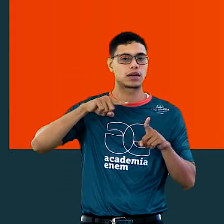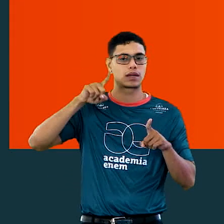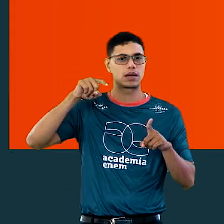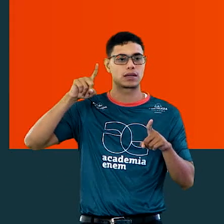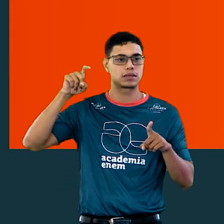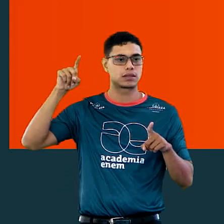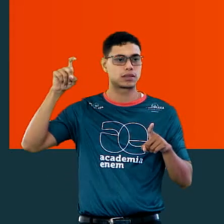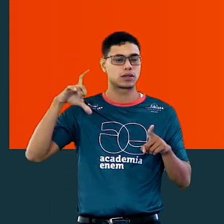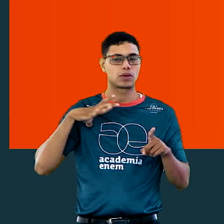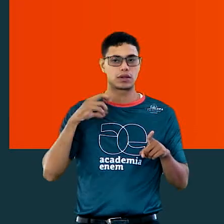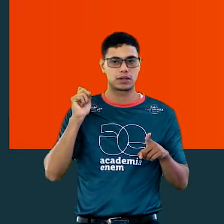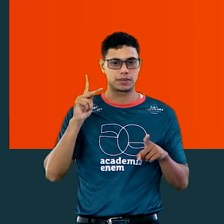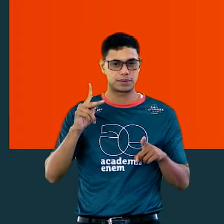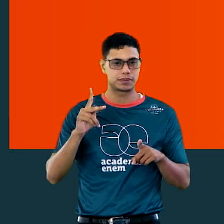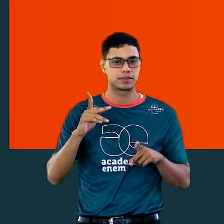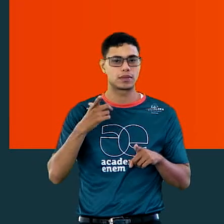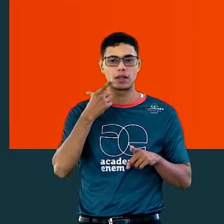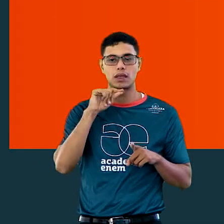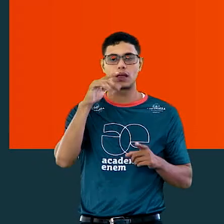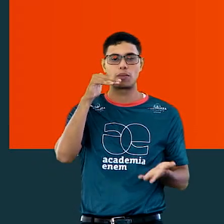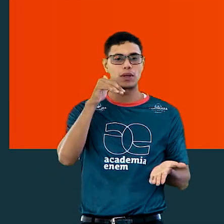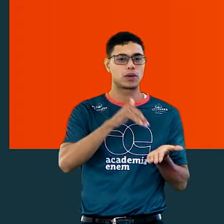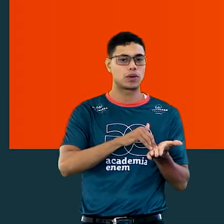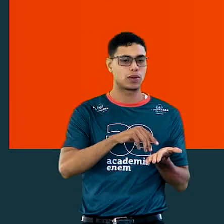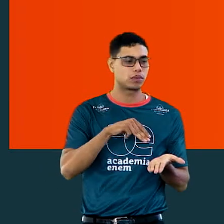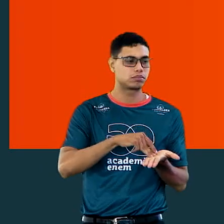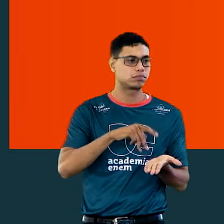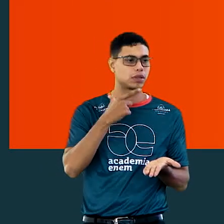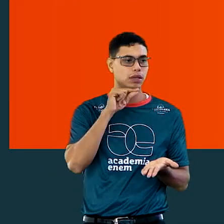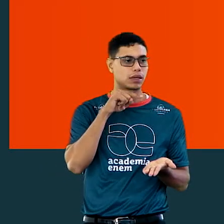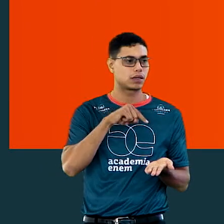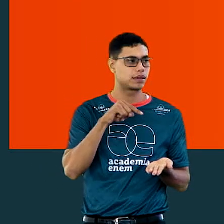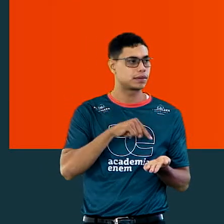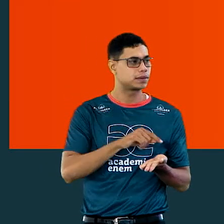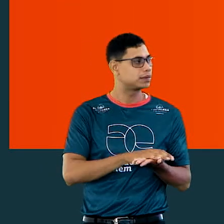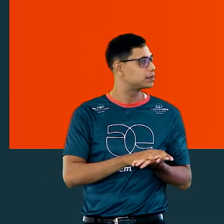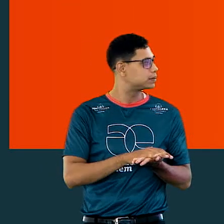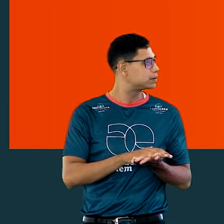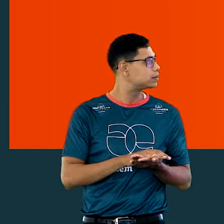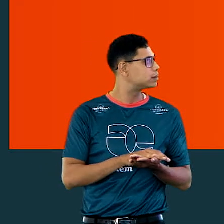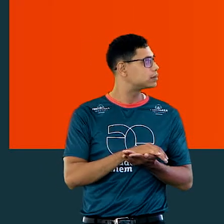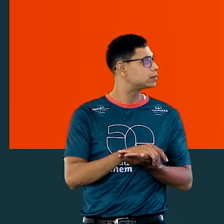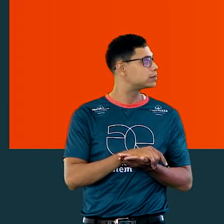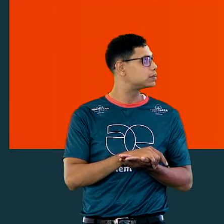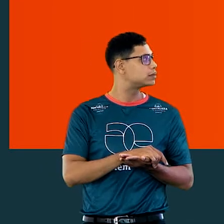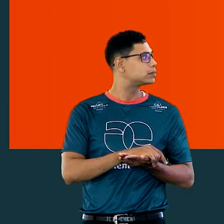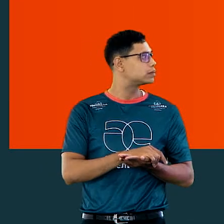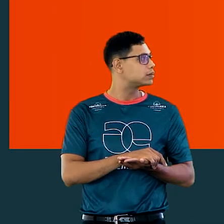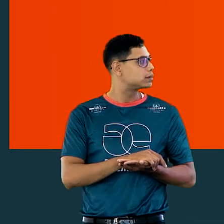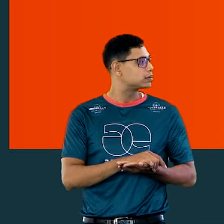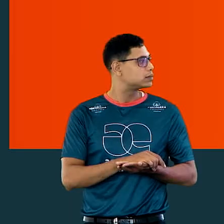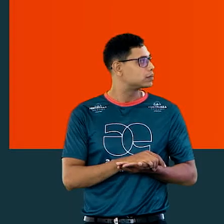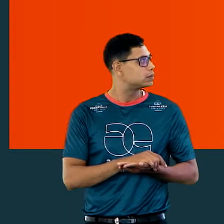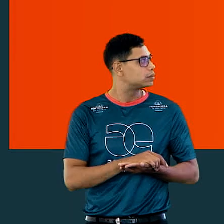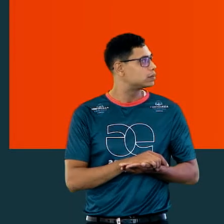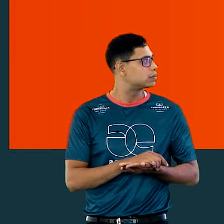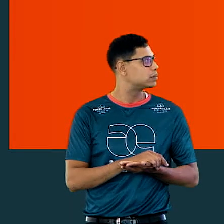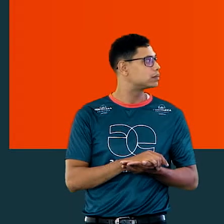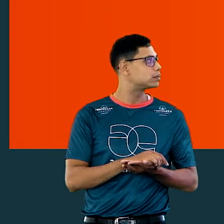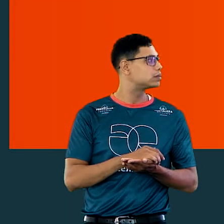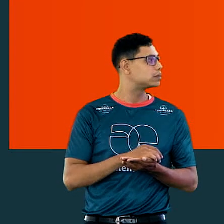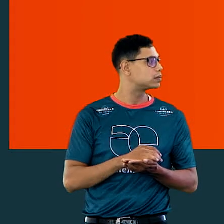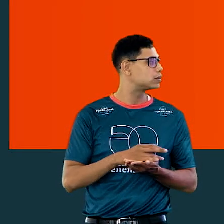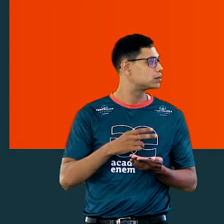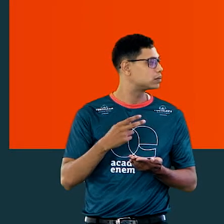Crescente, top. Quem é o menor deles? Bora, quem é o menor deles? 1, 2, 3 ou 4? É